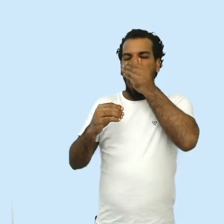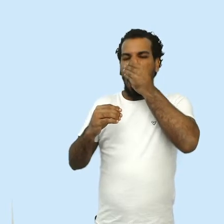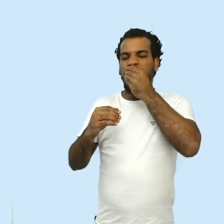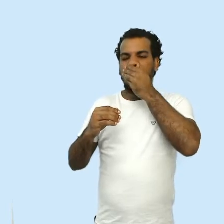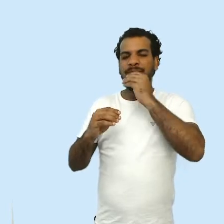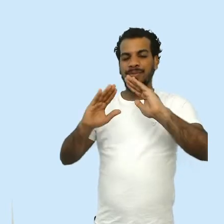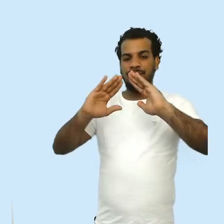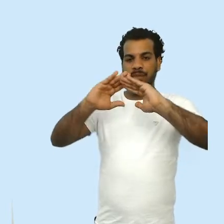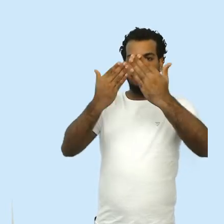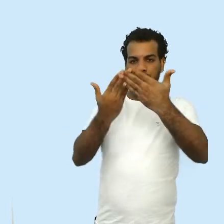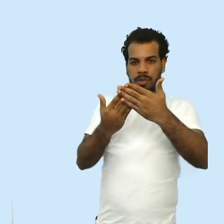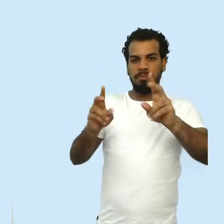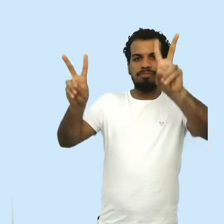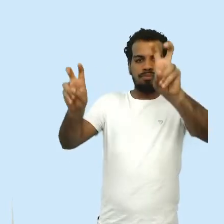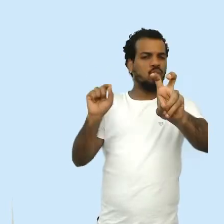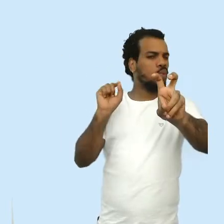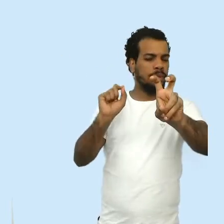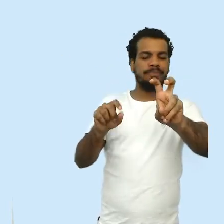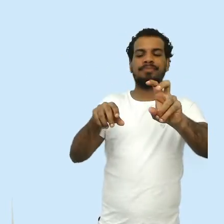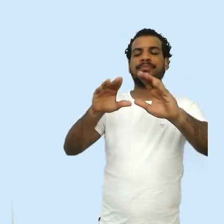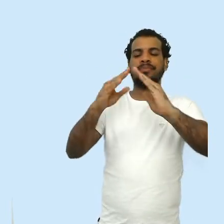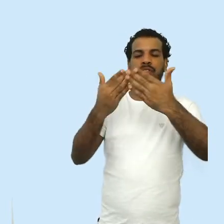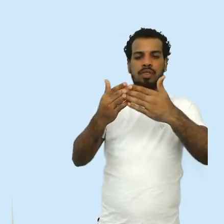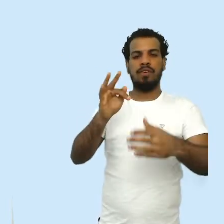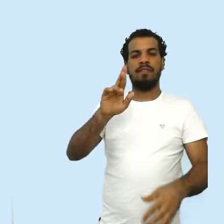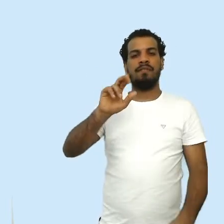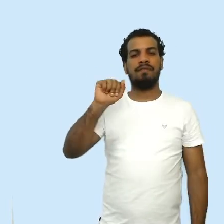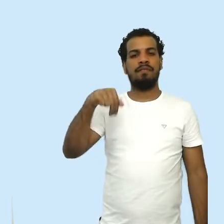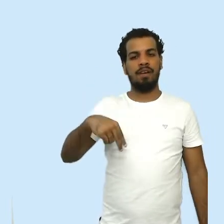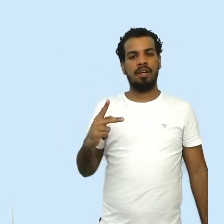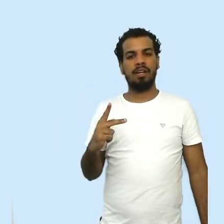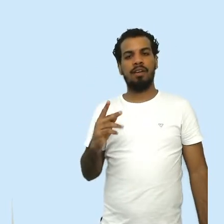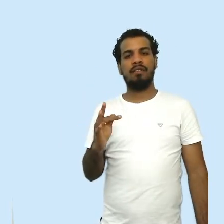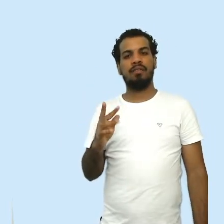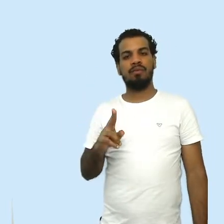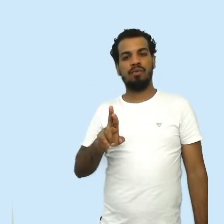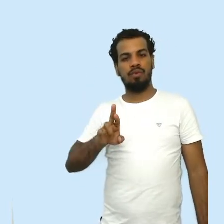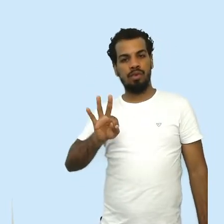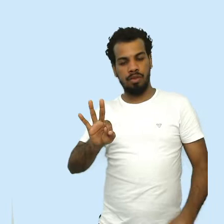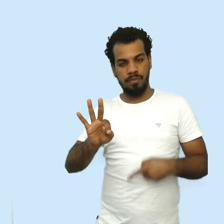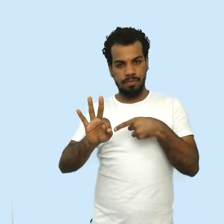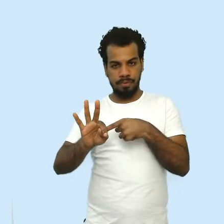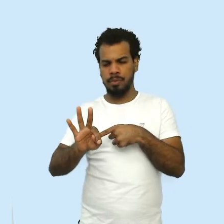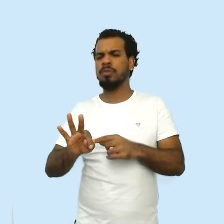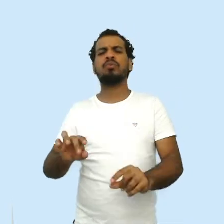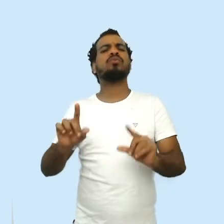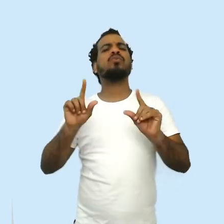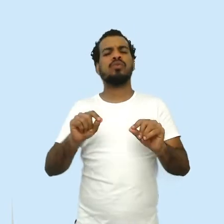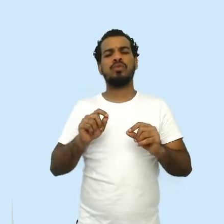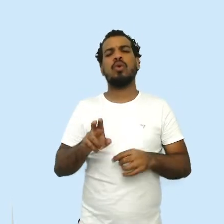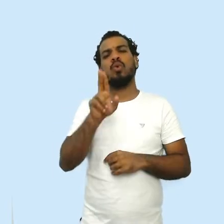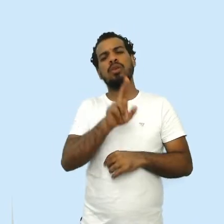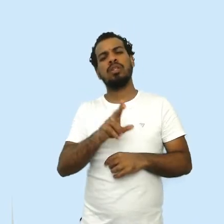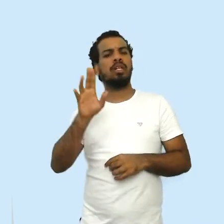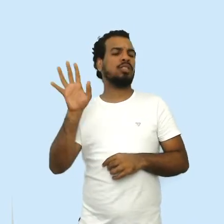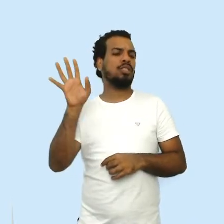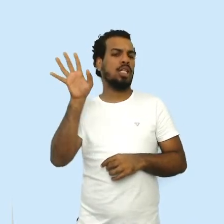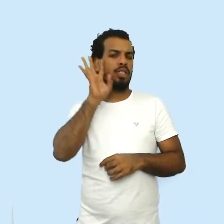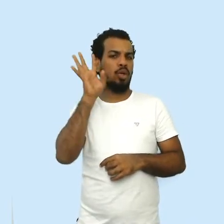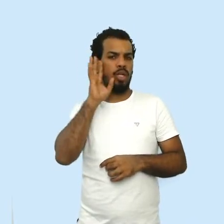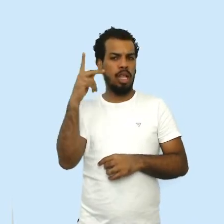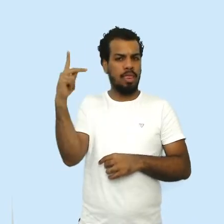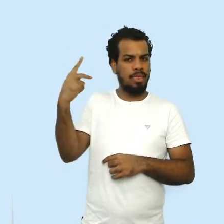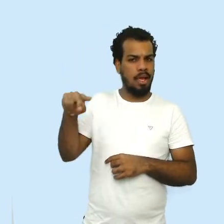gente aqui na Sociologia. A gente já vem falando há muito tempo sobre a Escola de Frankfurt, e a gente vai utilizar aí a teoria de duas figuras da Escola de Frankfurt,